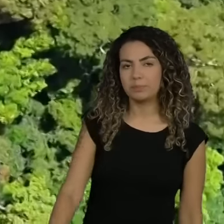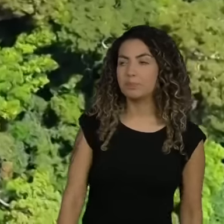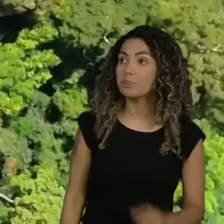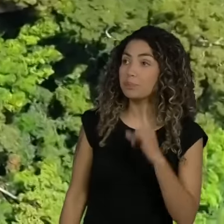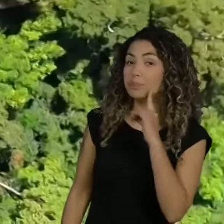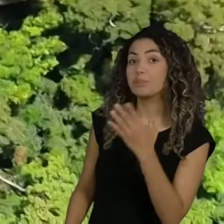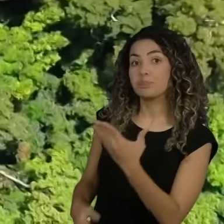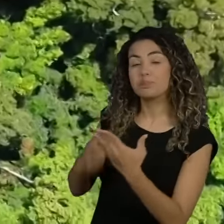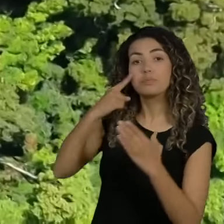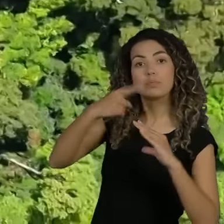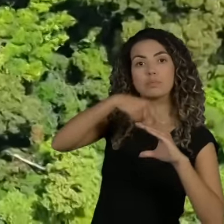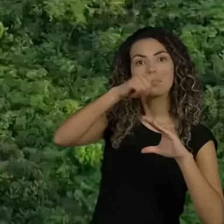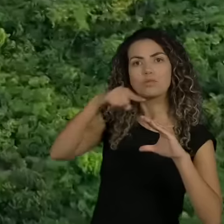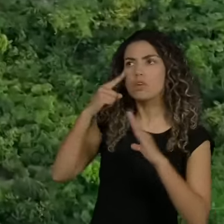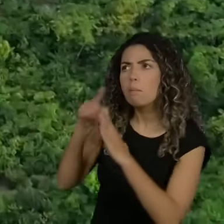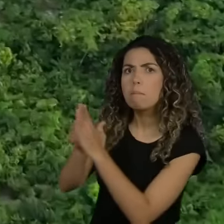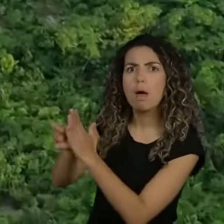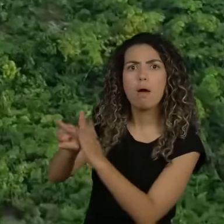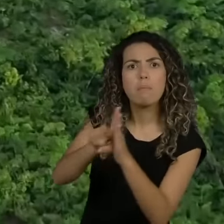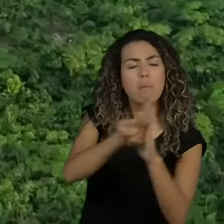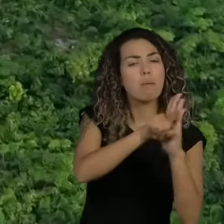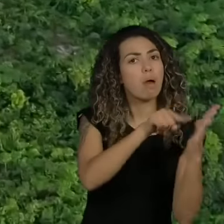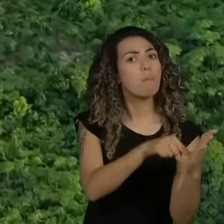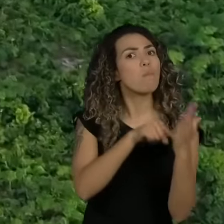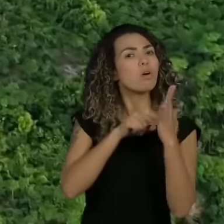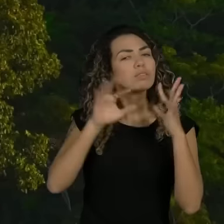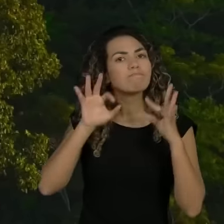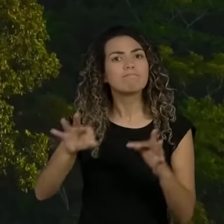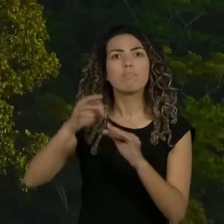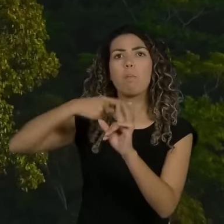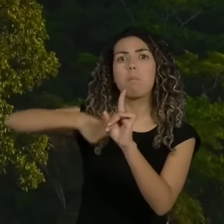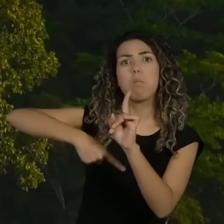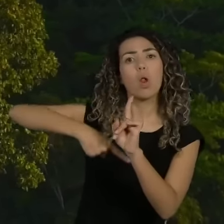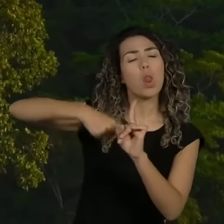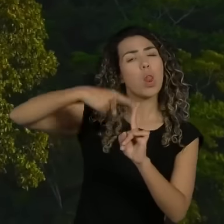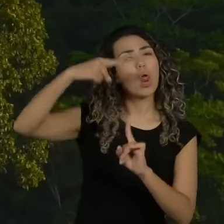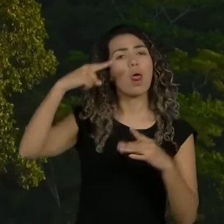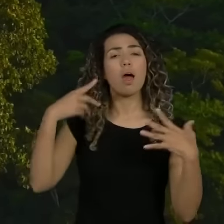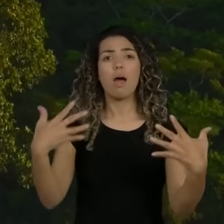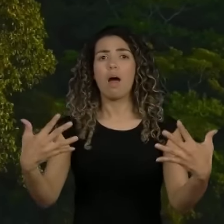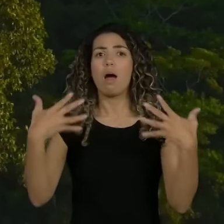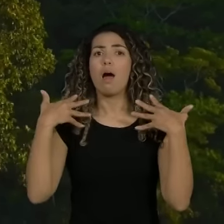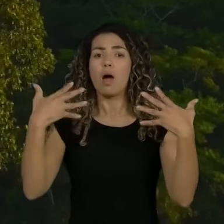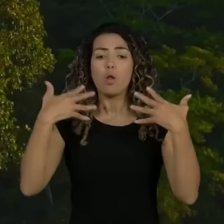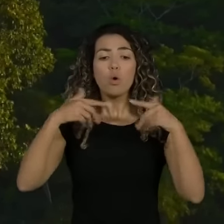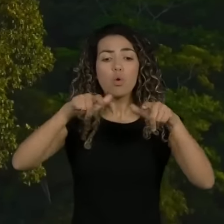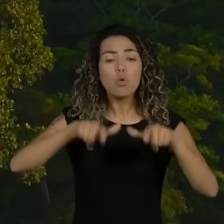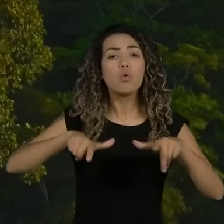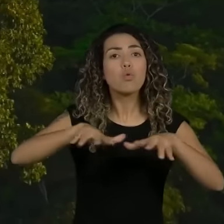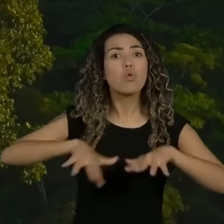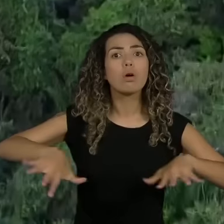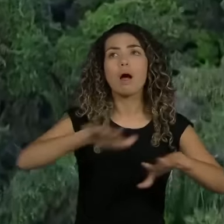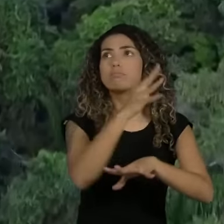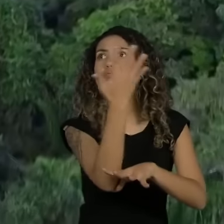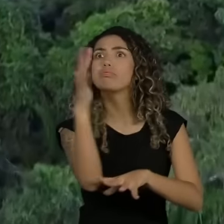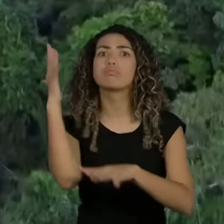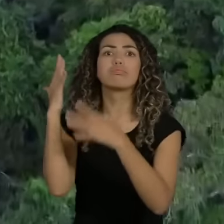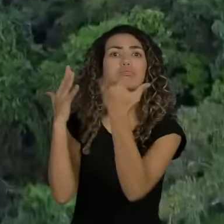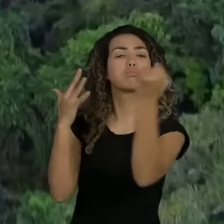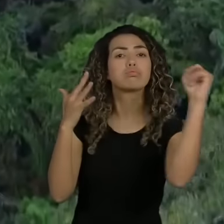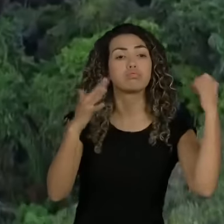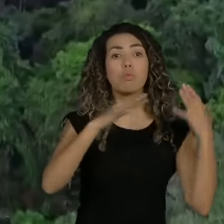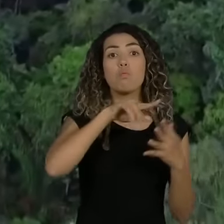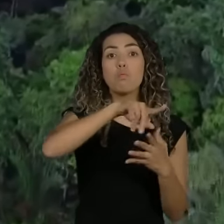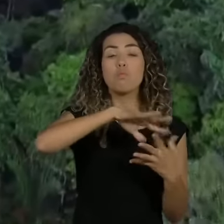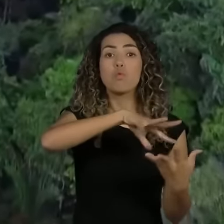E cientistas registram o aumento da temperatura em regiões da maior floresta tropical do mundo.